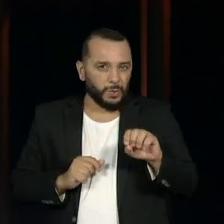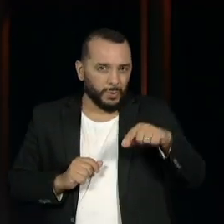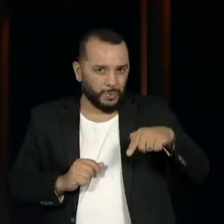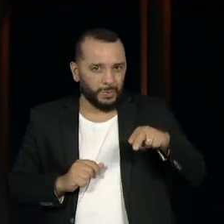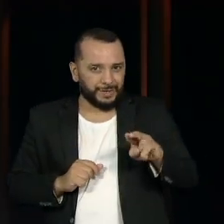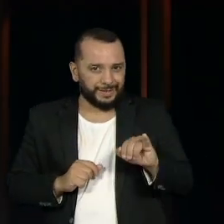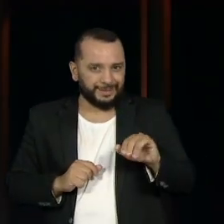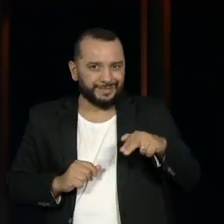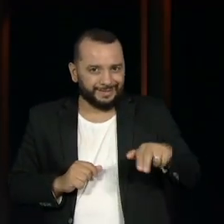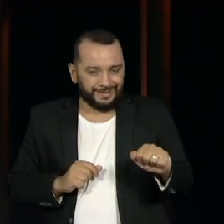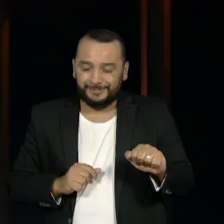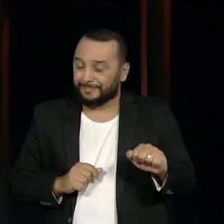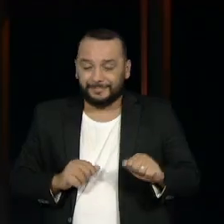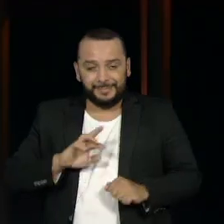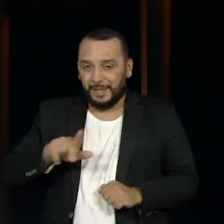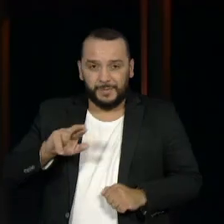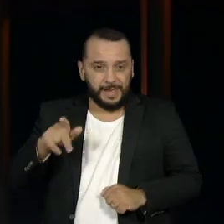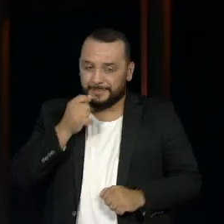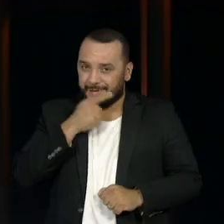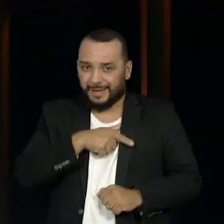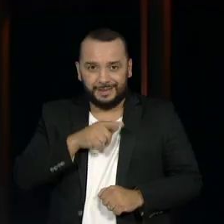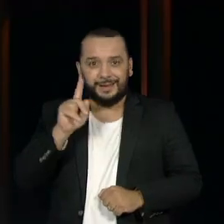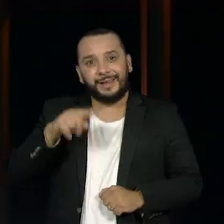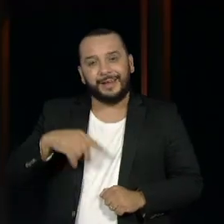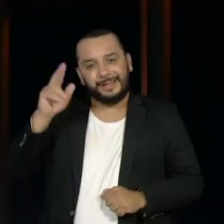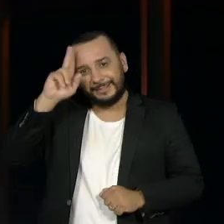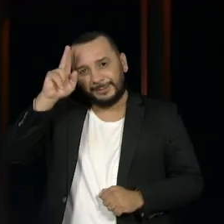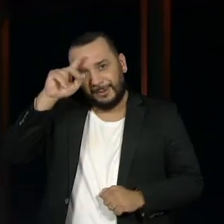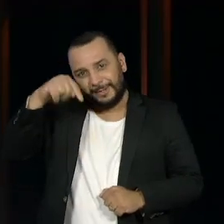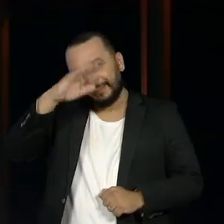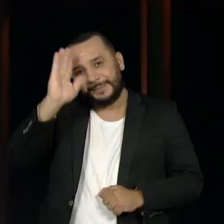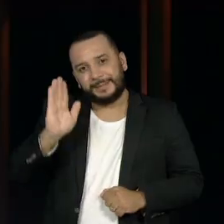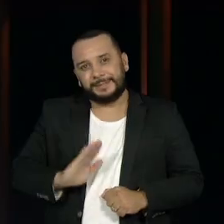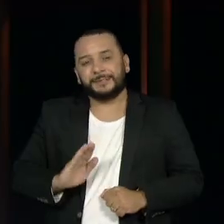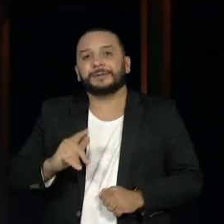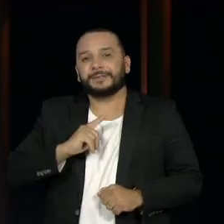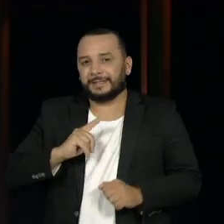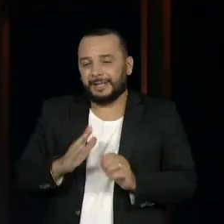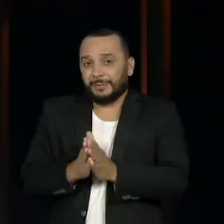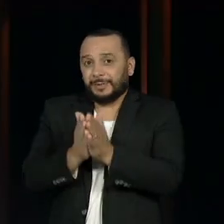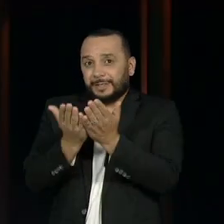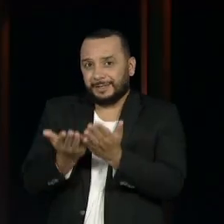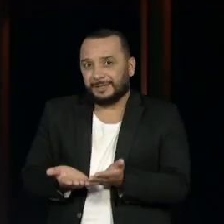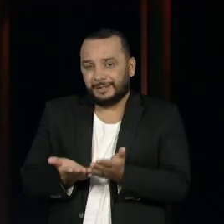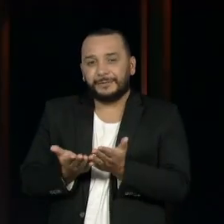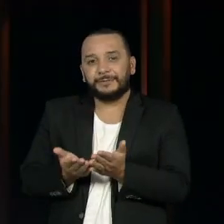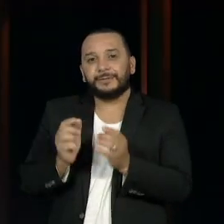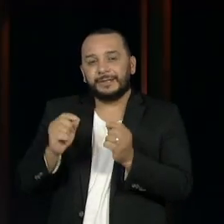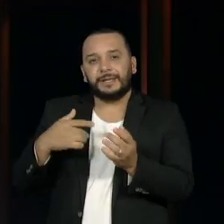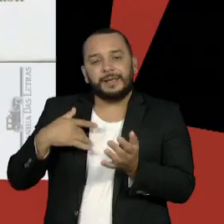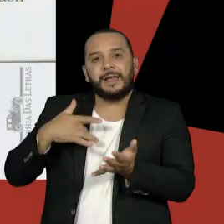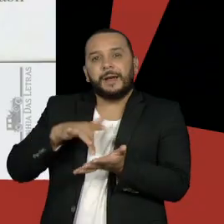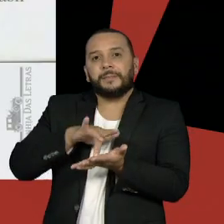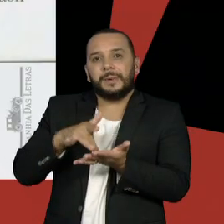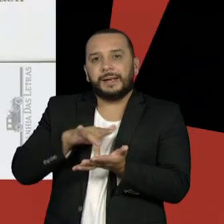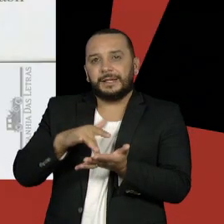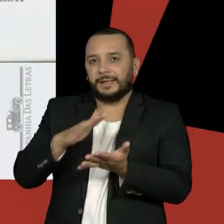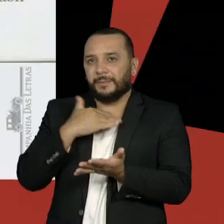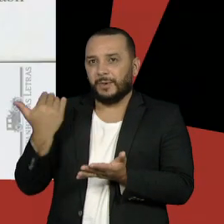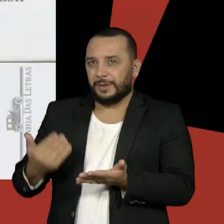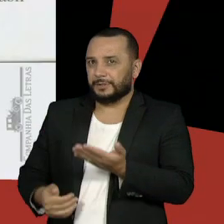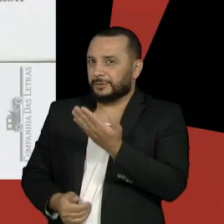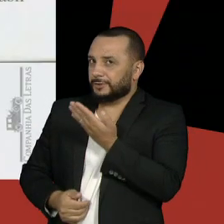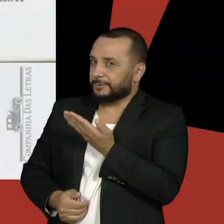Não é piada pessoal é parte da eletrizante história do Brasil que está no livro A bailarina da morte